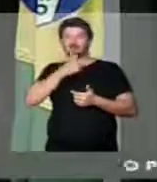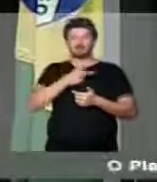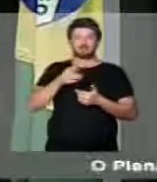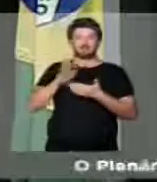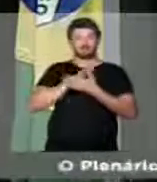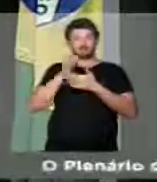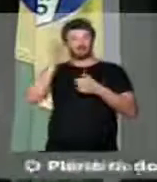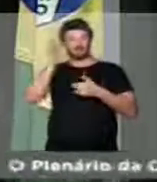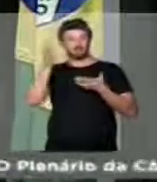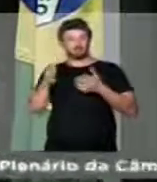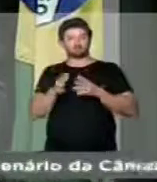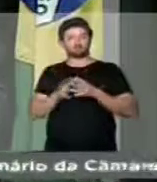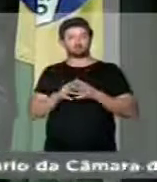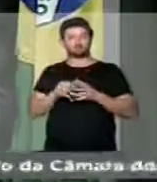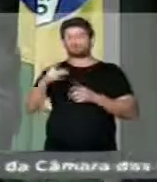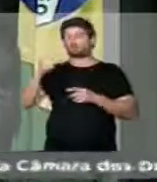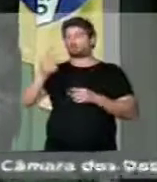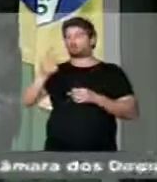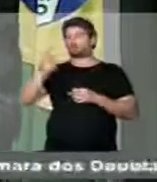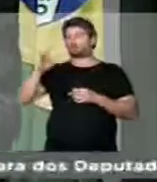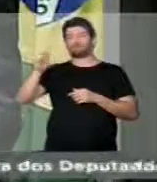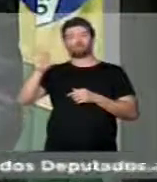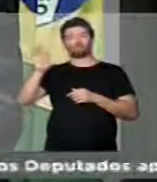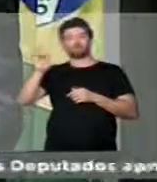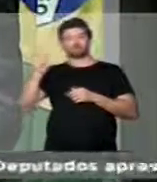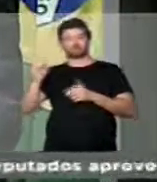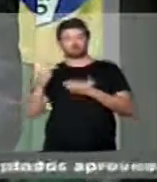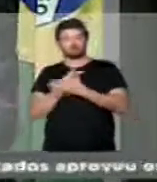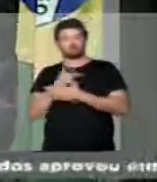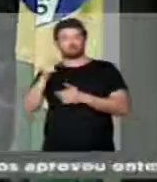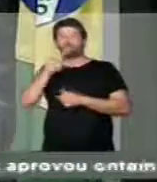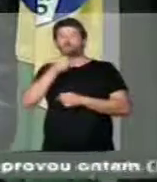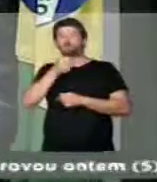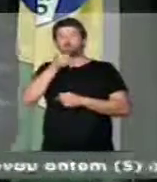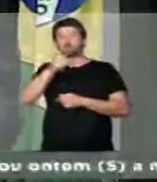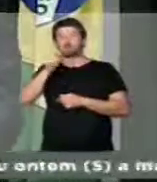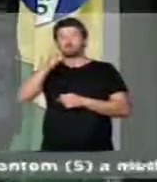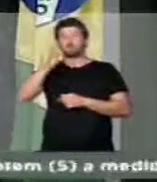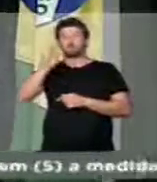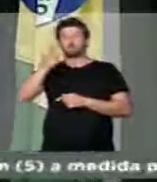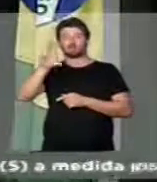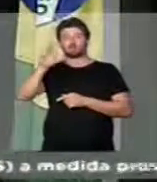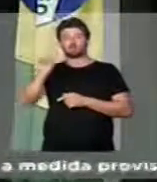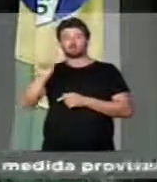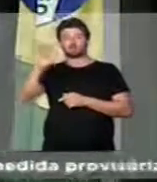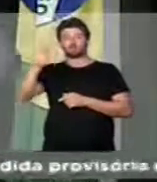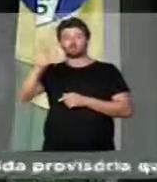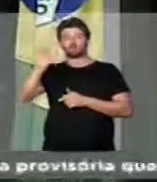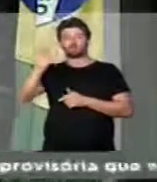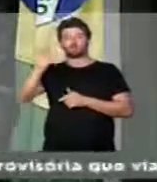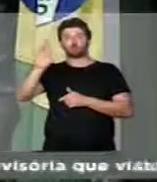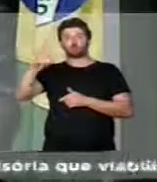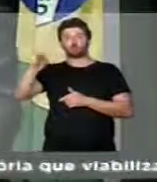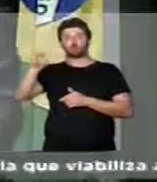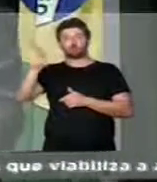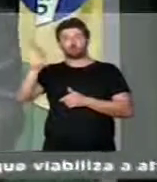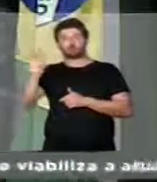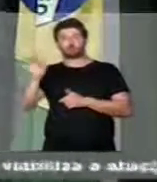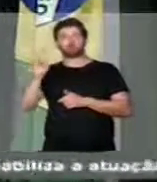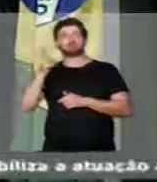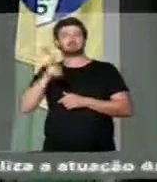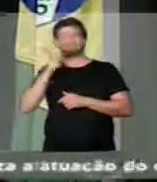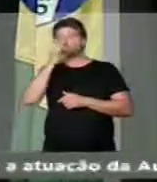curiosos, e as porandubas são realizadas pelo jornalista Gaudêncio Torquato, que escreve sempre, geralmente